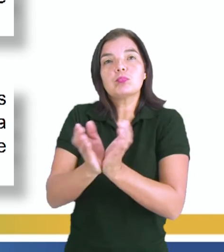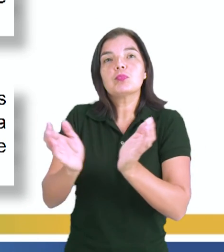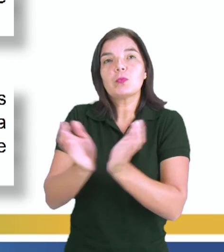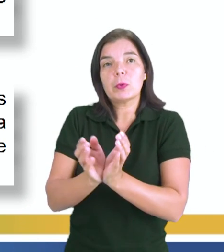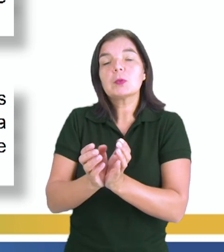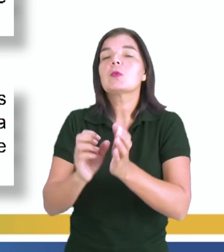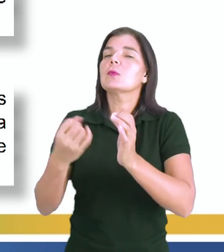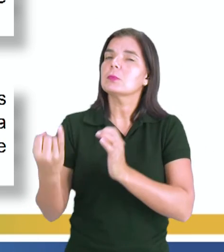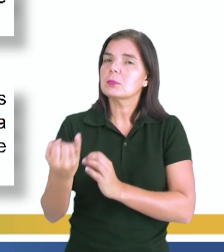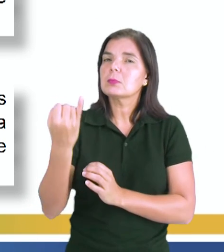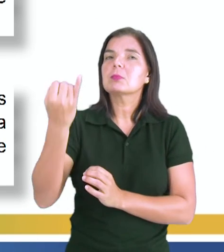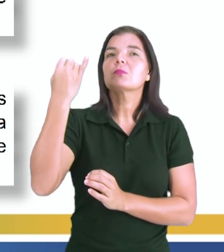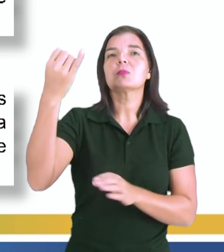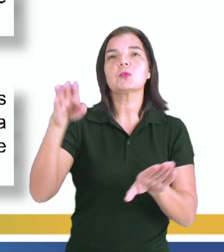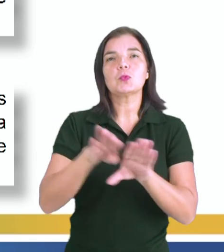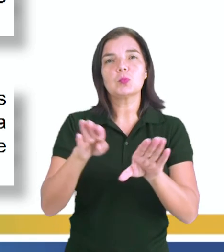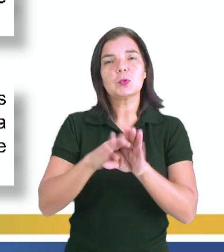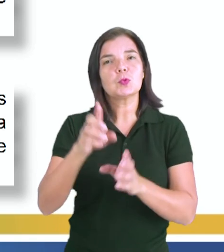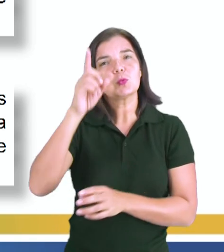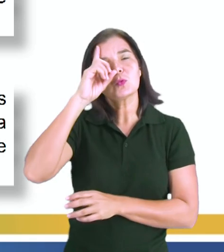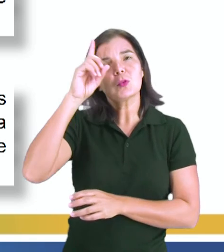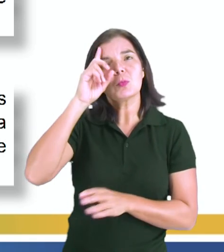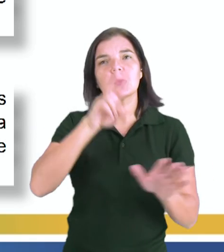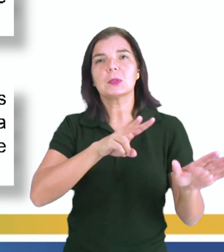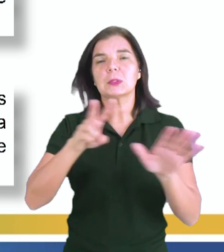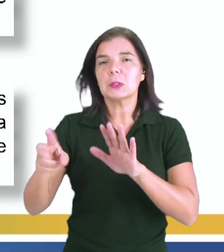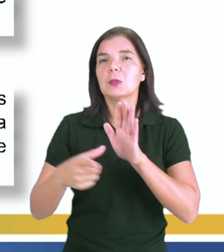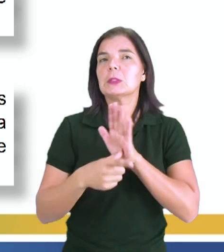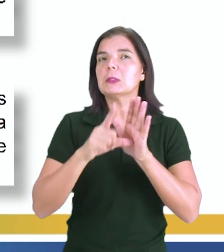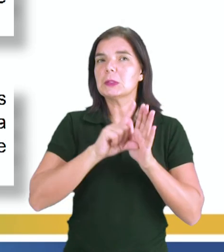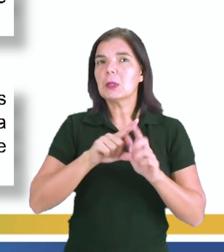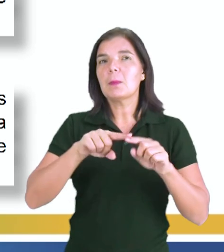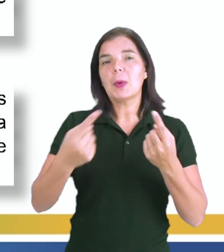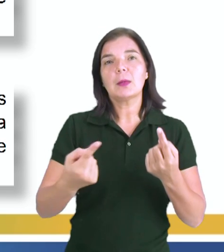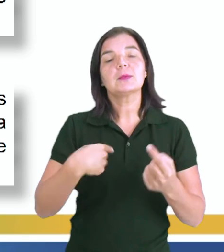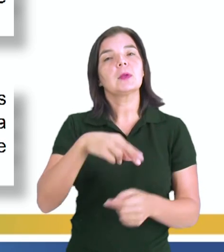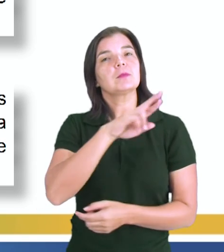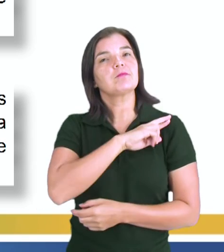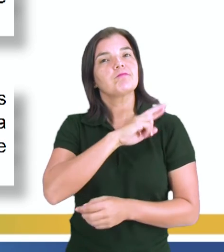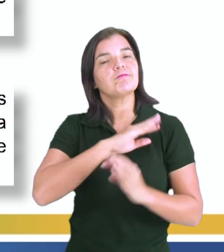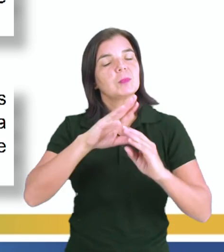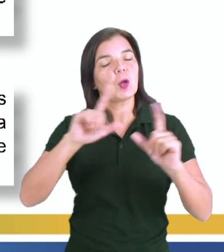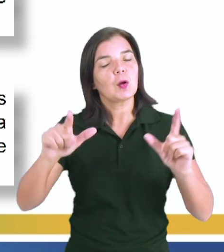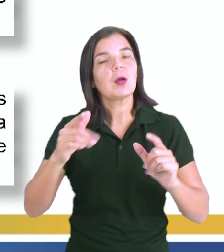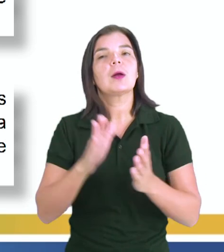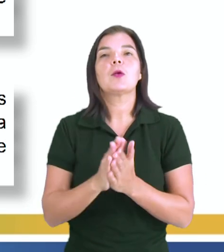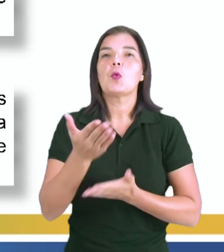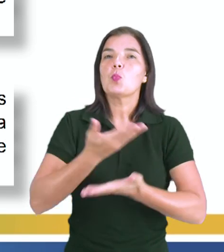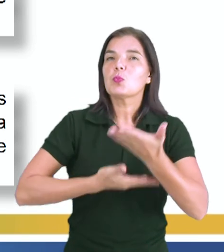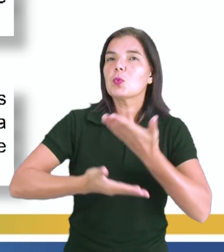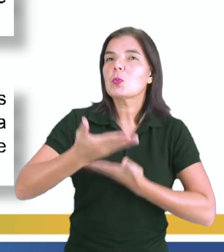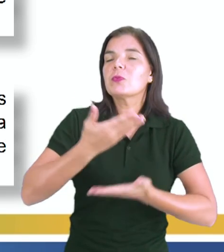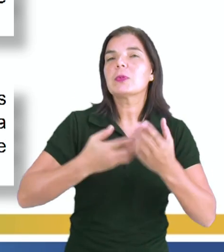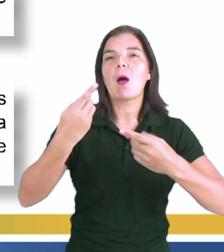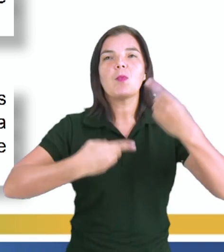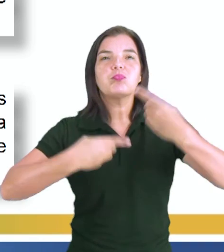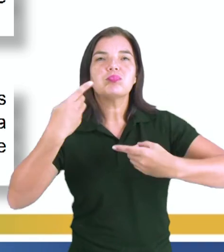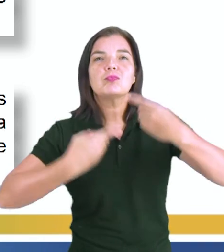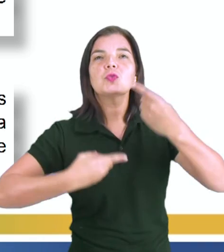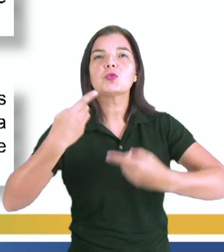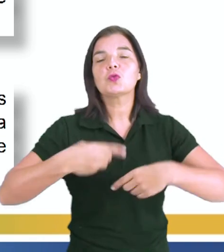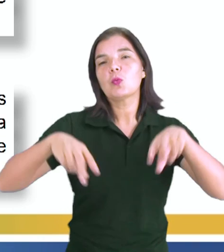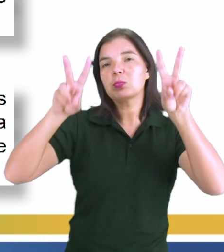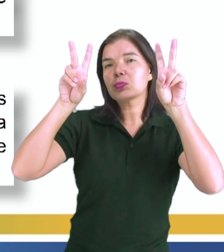coletiva. São fatos importantes ocorridos nos dias ou nas semanas anteriores para cumprir uma função social clara, promover